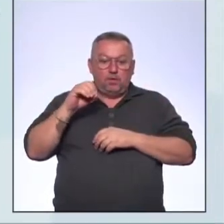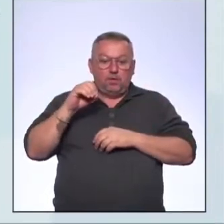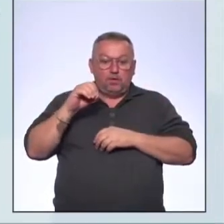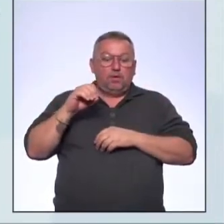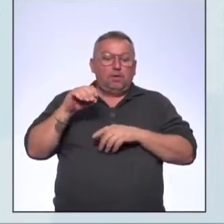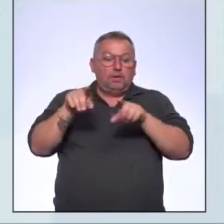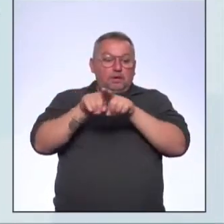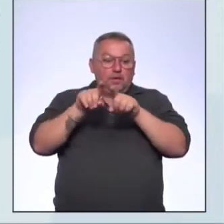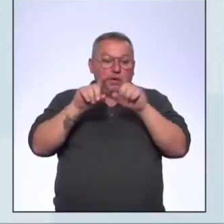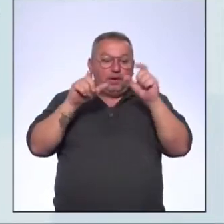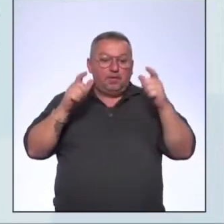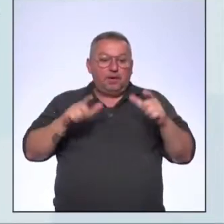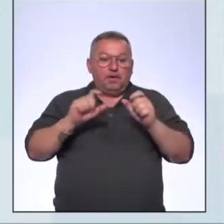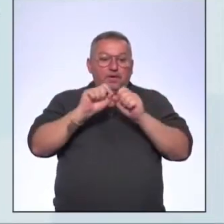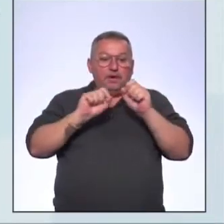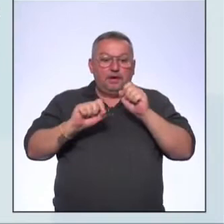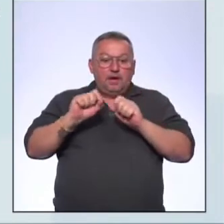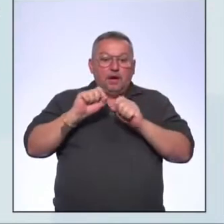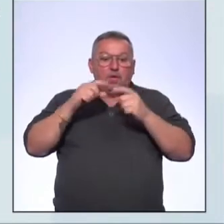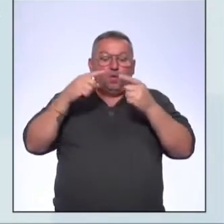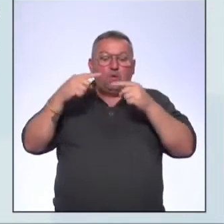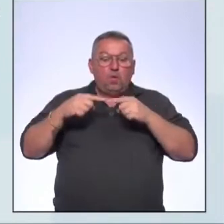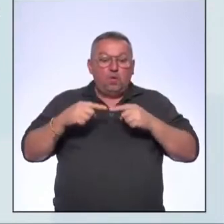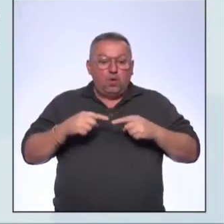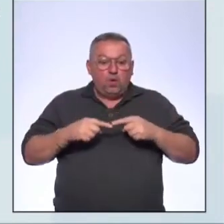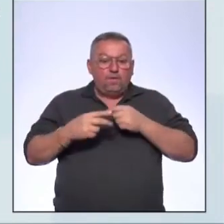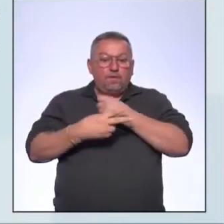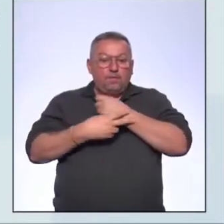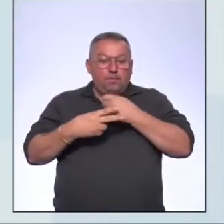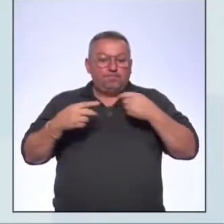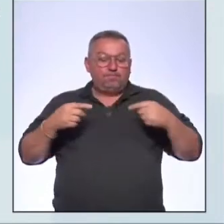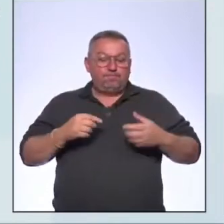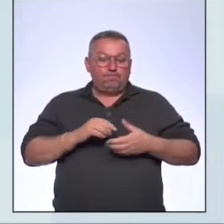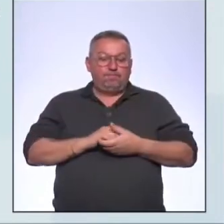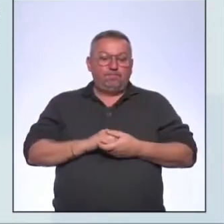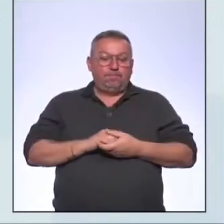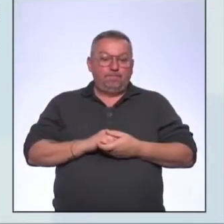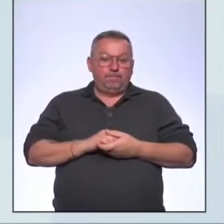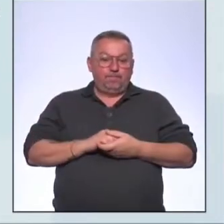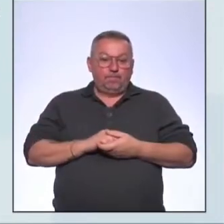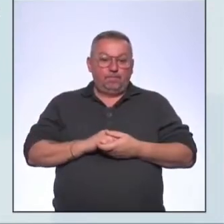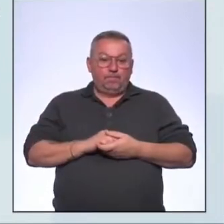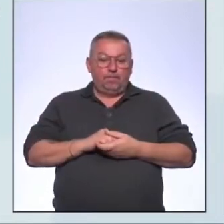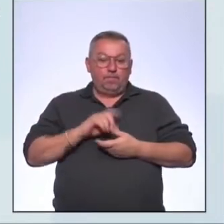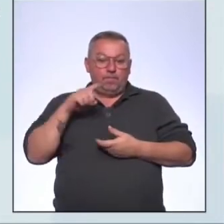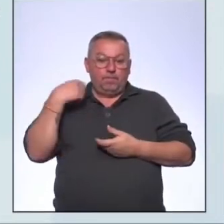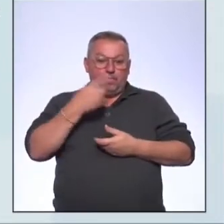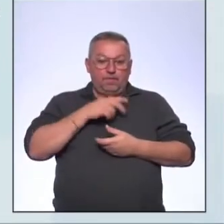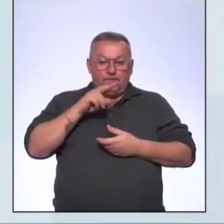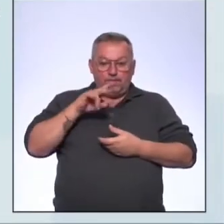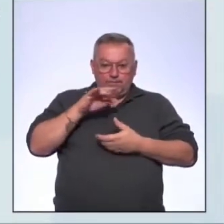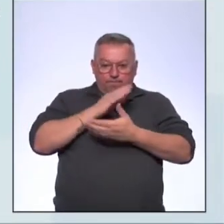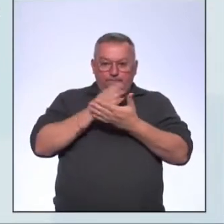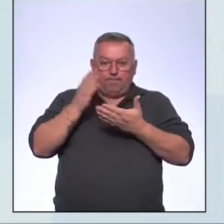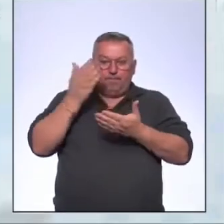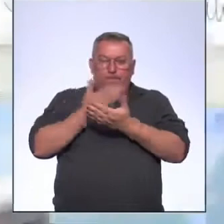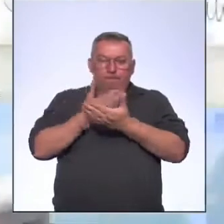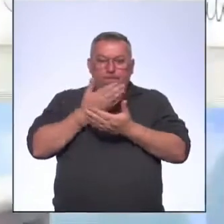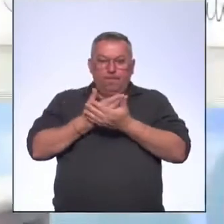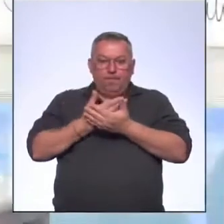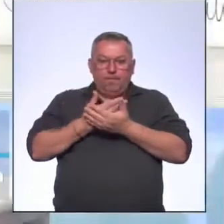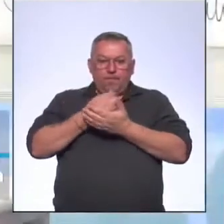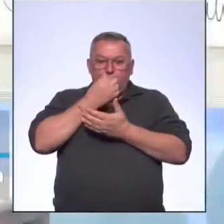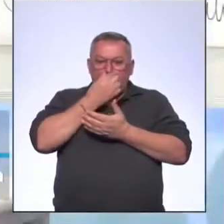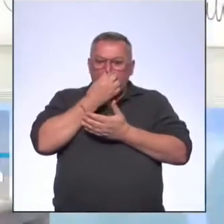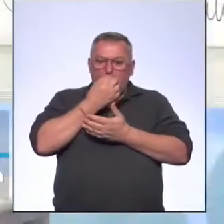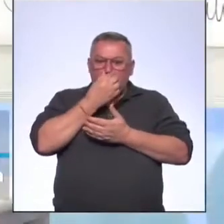sujeito e predicado, para a realização da concordância verbal adequada, ok? A gente vai começar a aula. Eu copiei